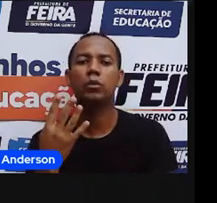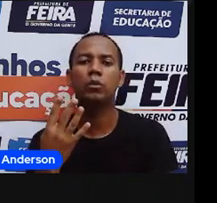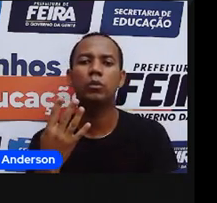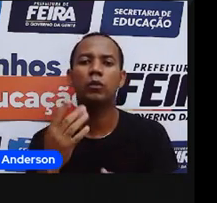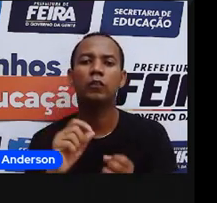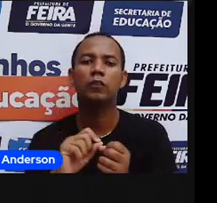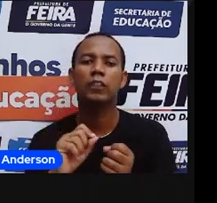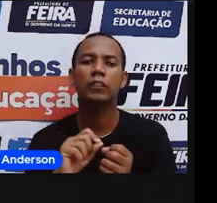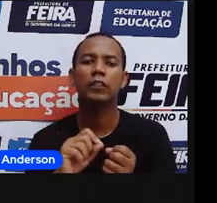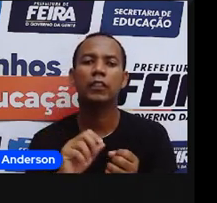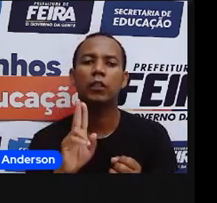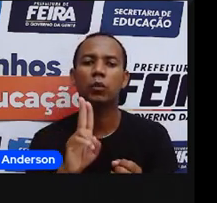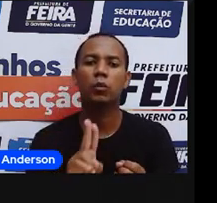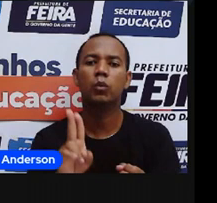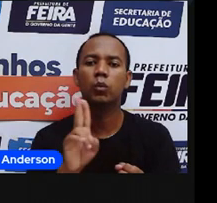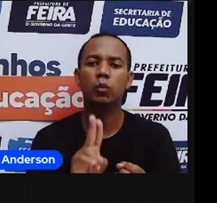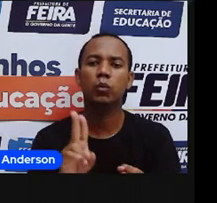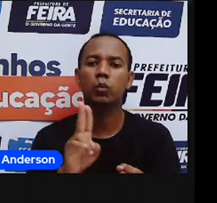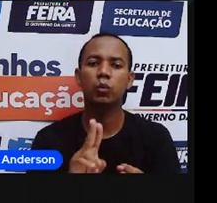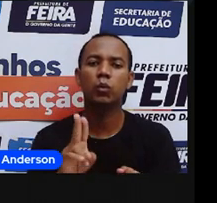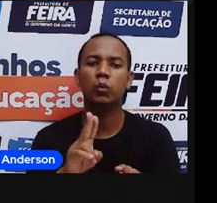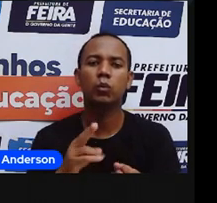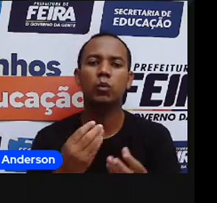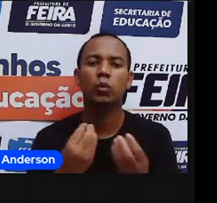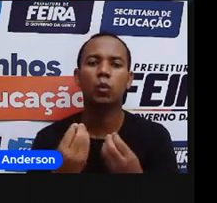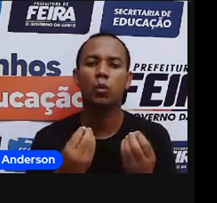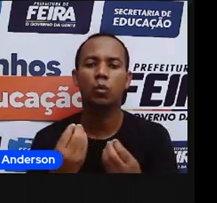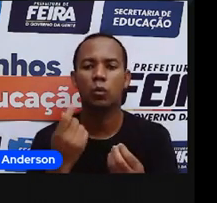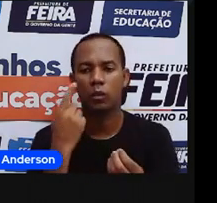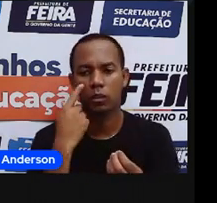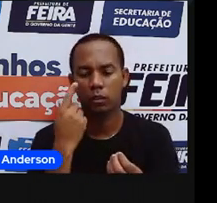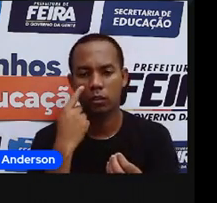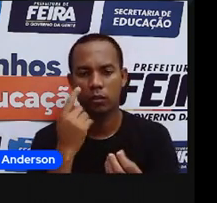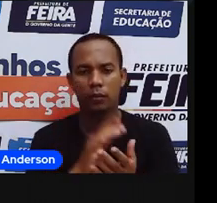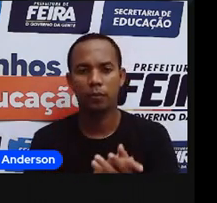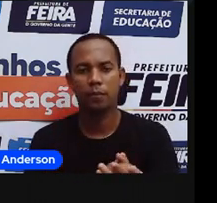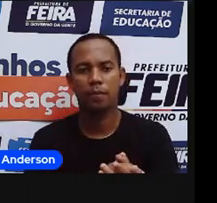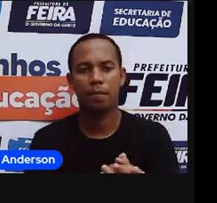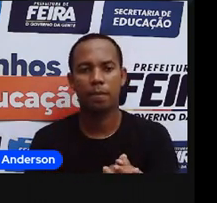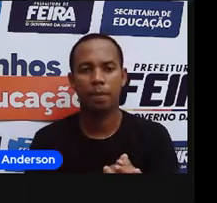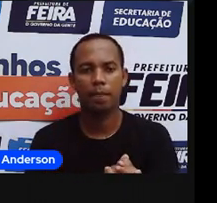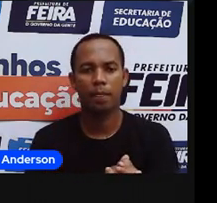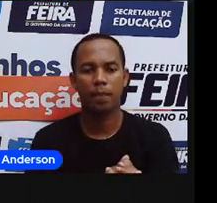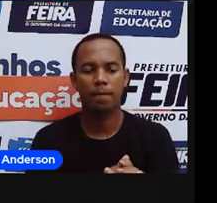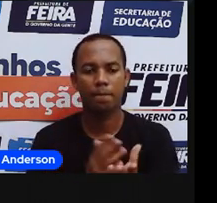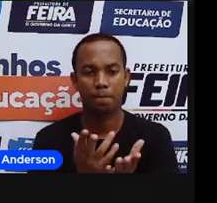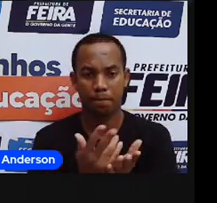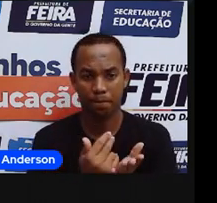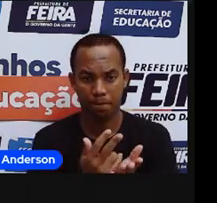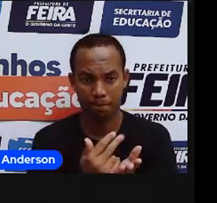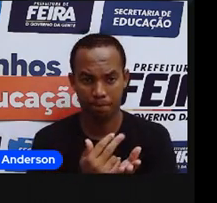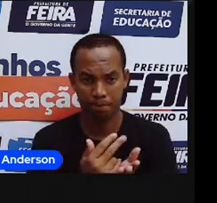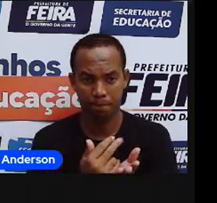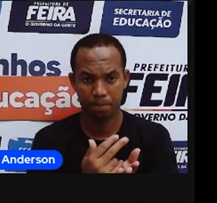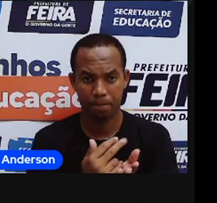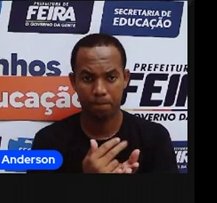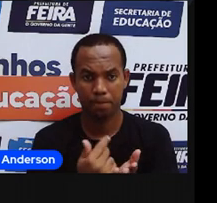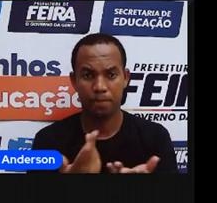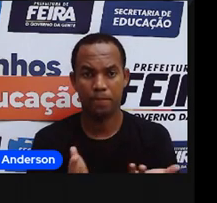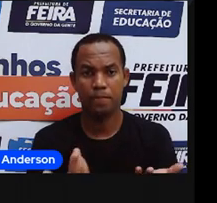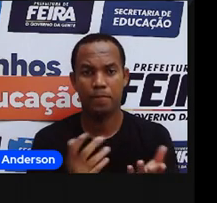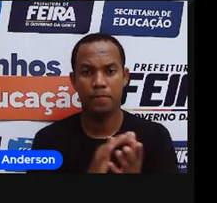fazer? Quantos quilos Dona Maria vai gastar? Aí a dica permanece. Desenha para conseguir fazer a